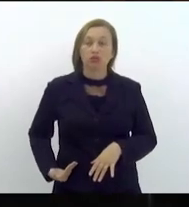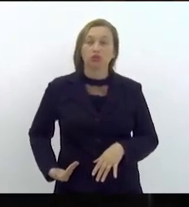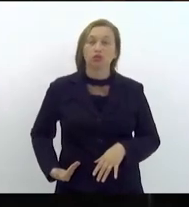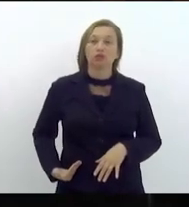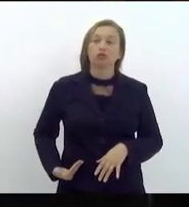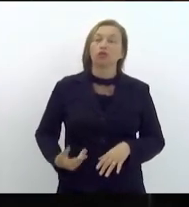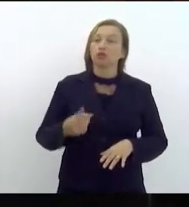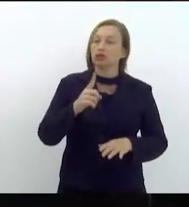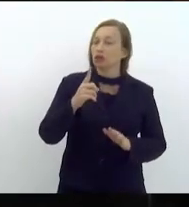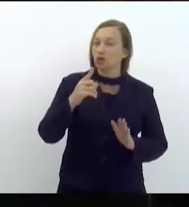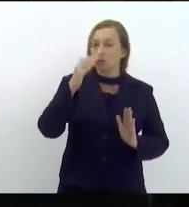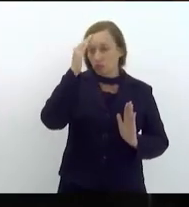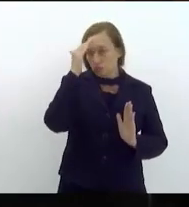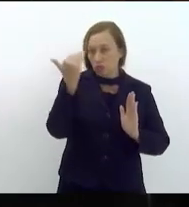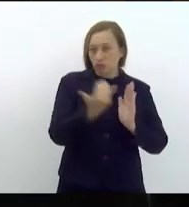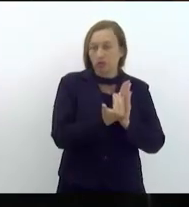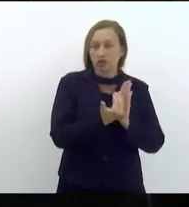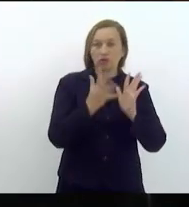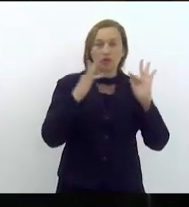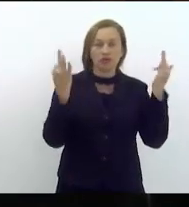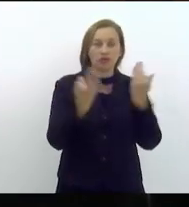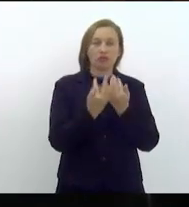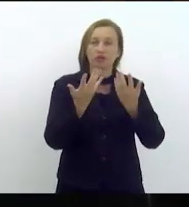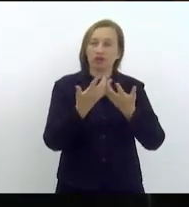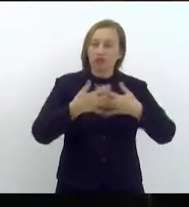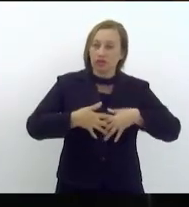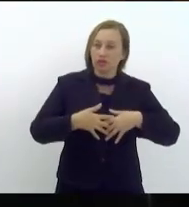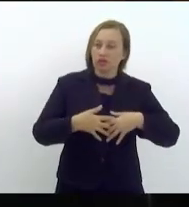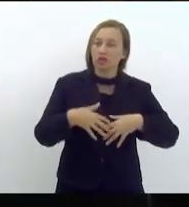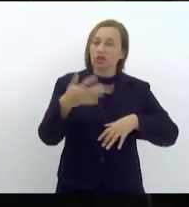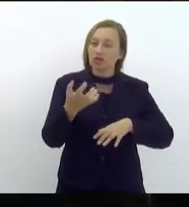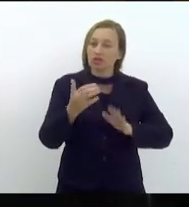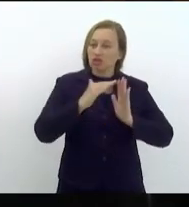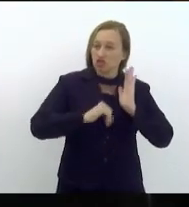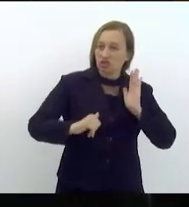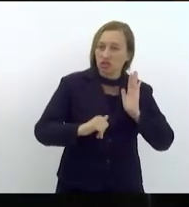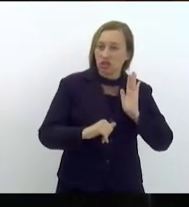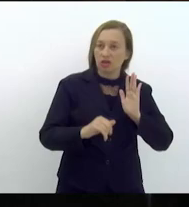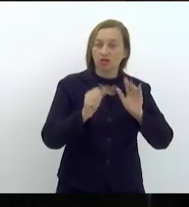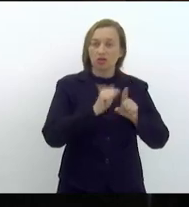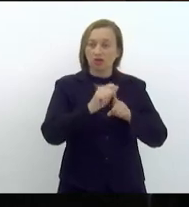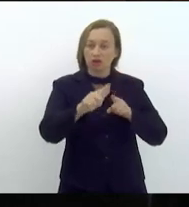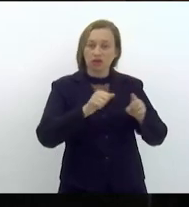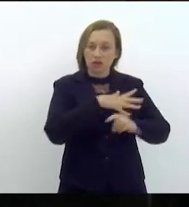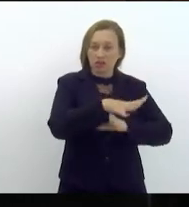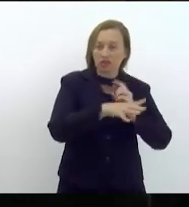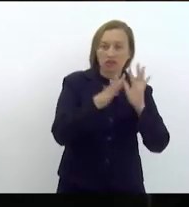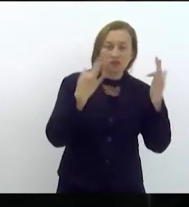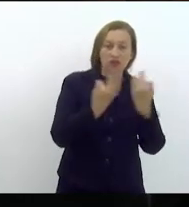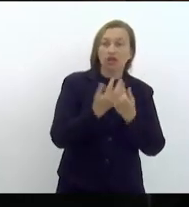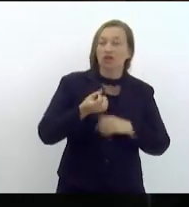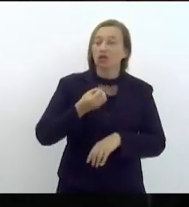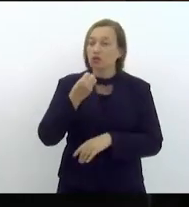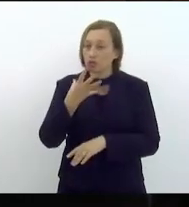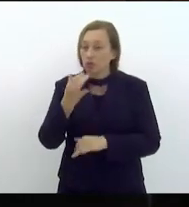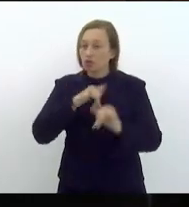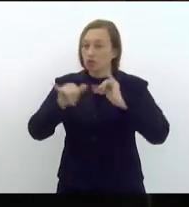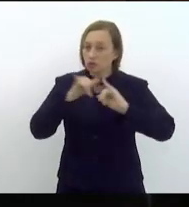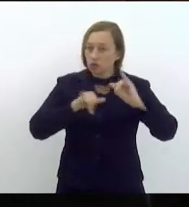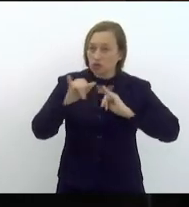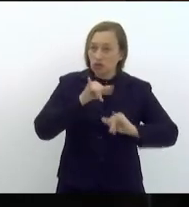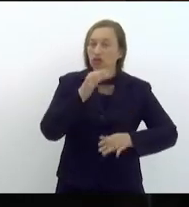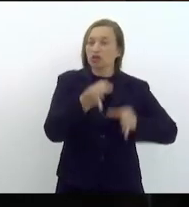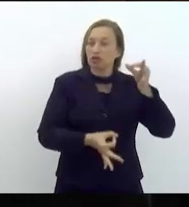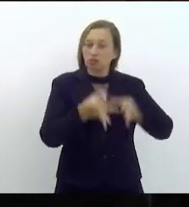descumpriu prometido com a família de Petrópolis e tentou retirar o aluguel social dessas famílias e a boa notícia é que o Tribunal